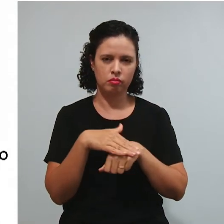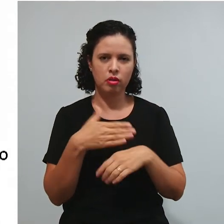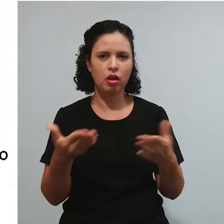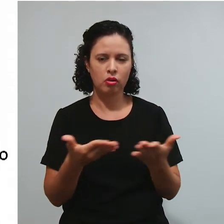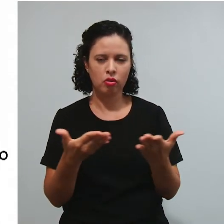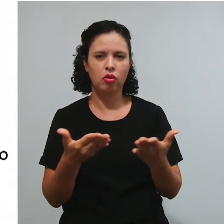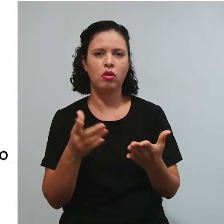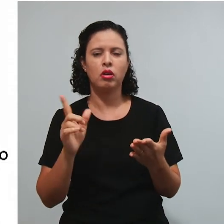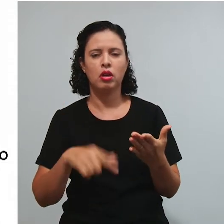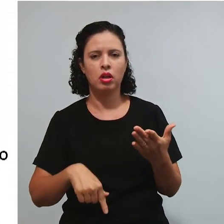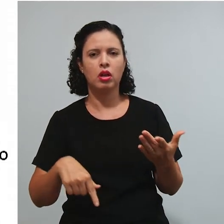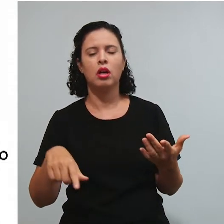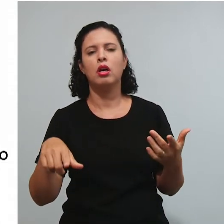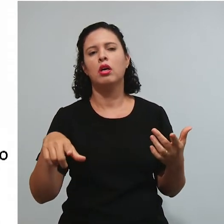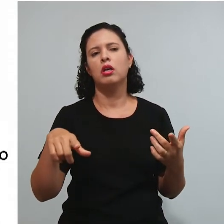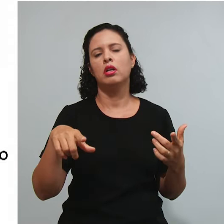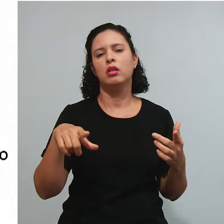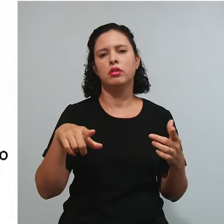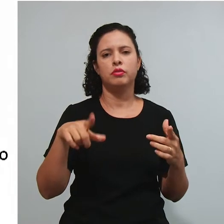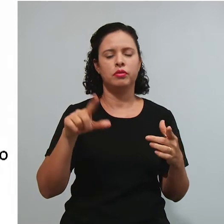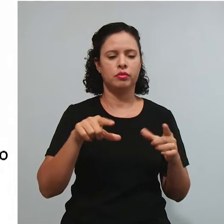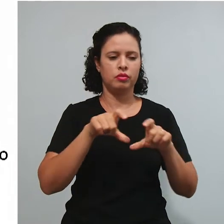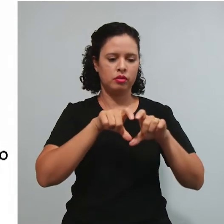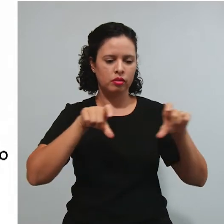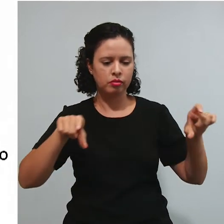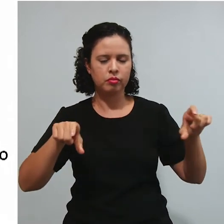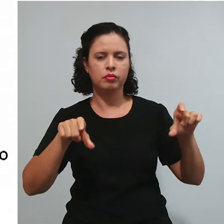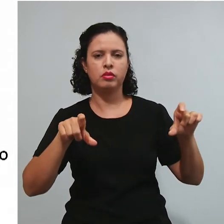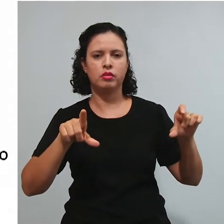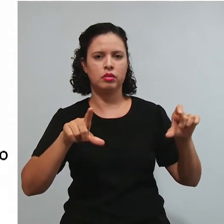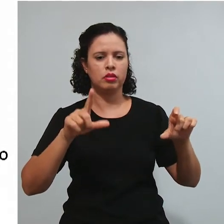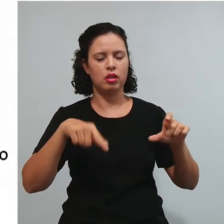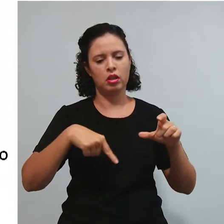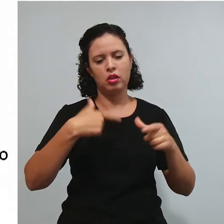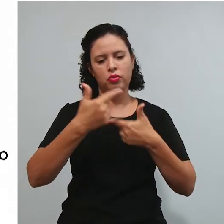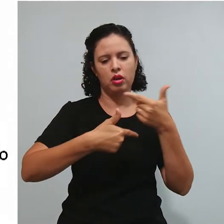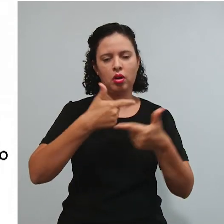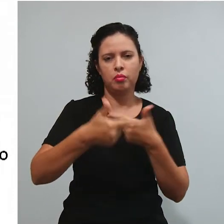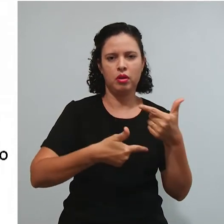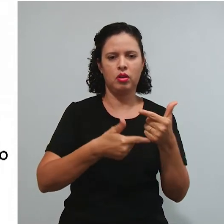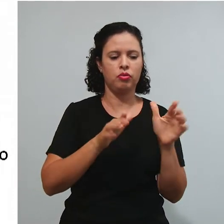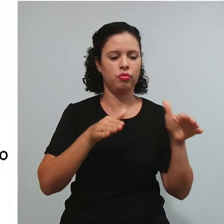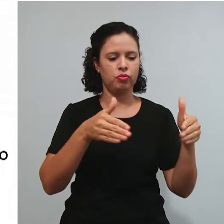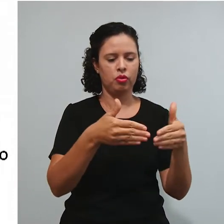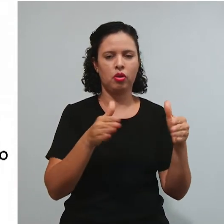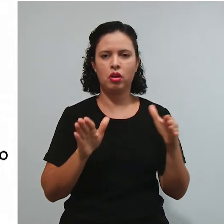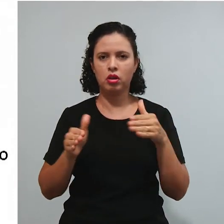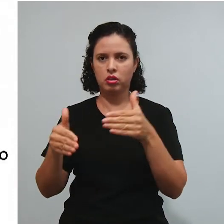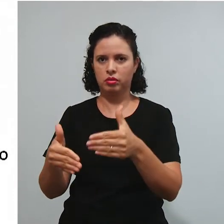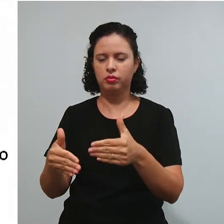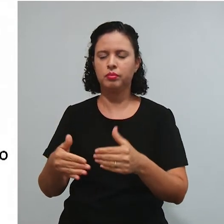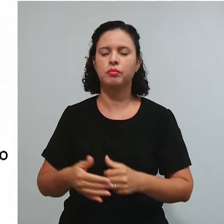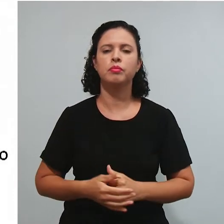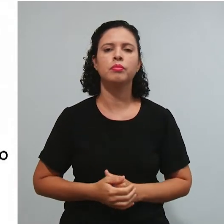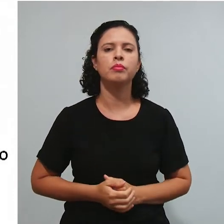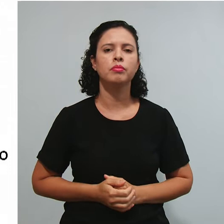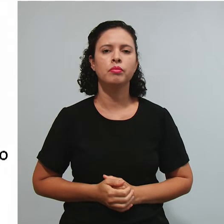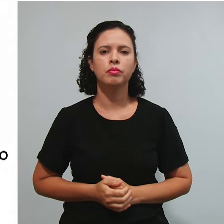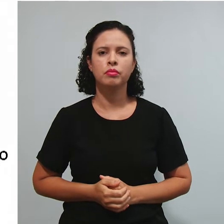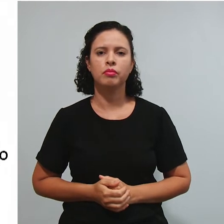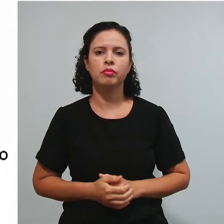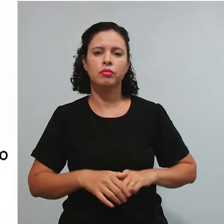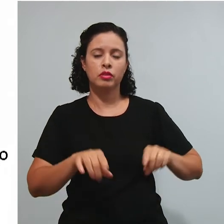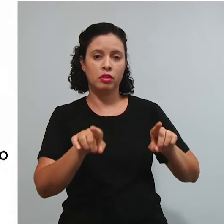as linhas, com a assessoria, a especialização do trabalho. Além disso, tem o sistema